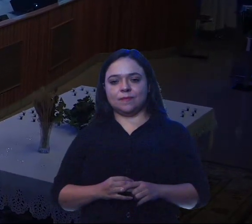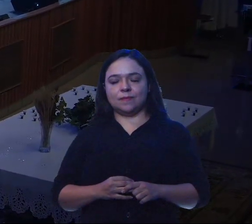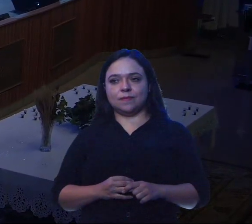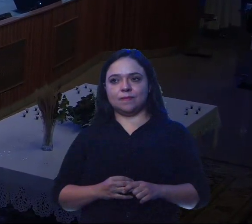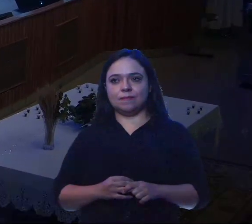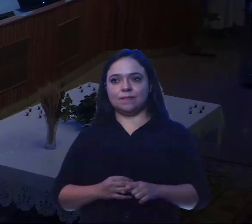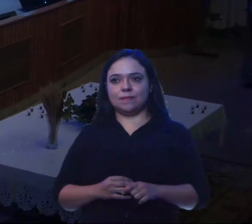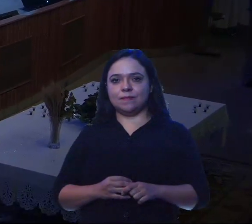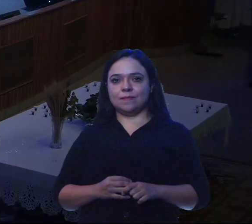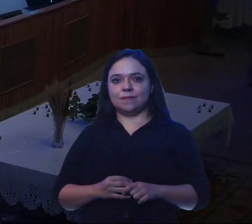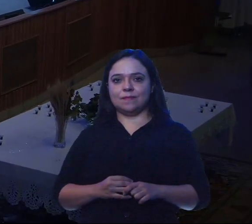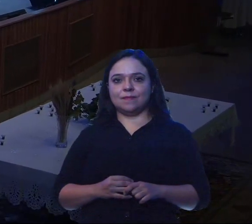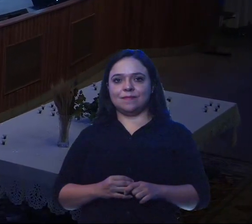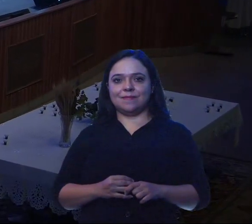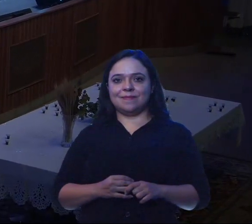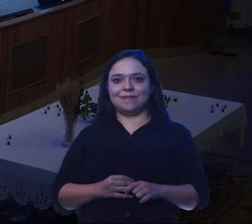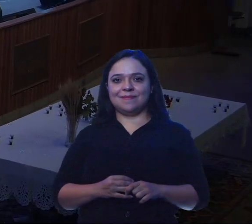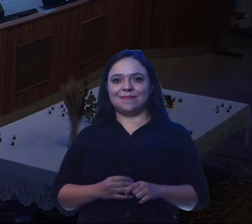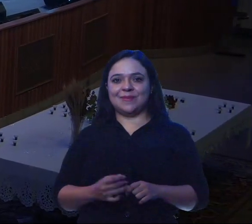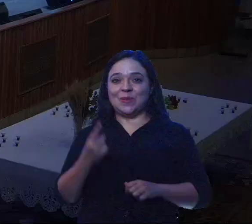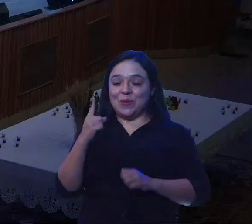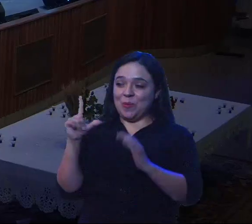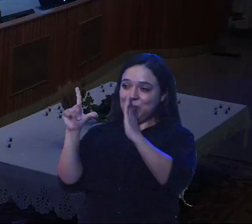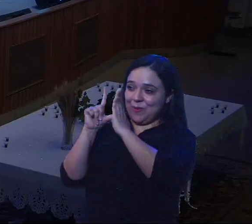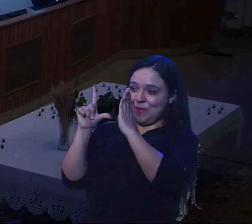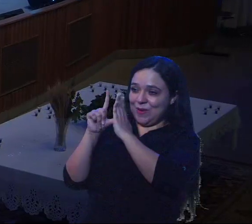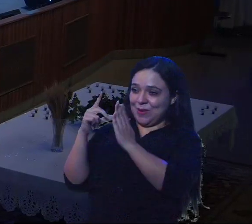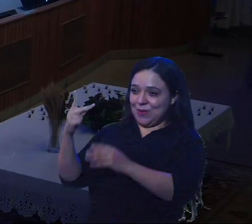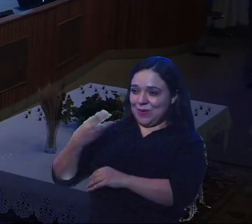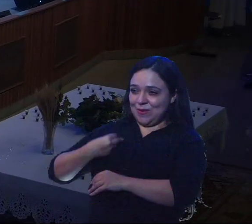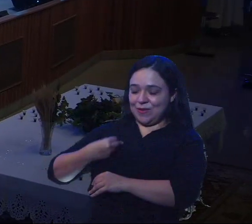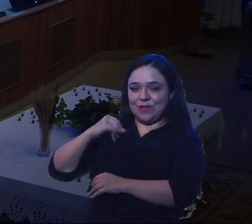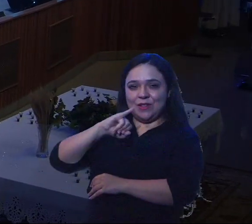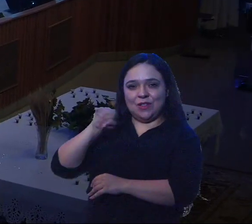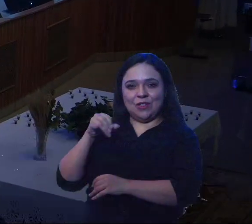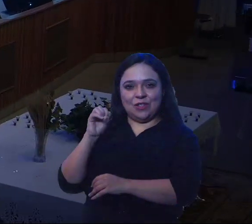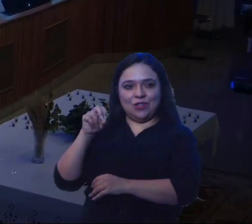Jonathan, um brechó só é pouco para aquilo que Deus quer fazer na vida de vocês.